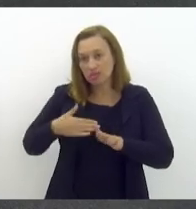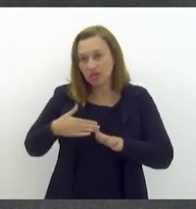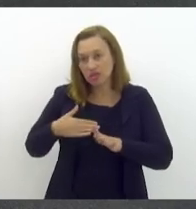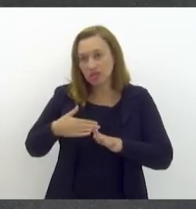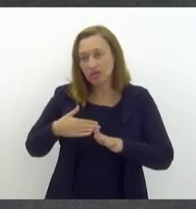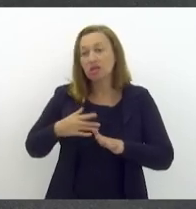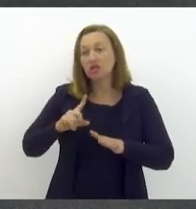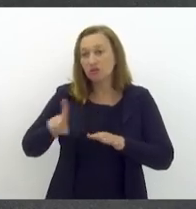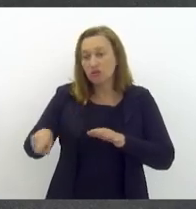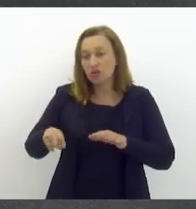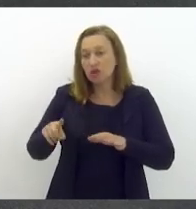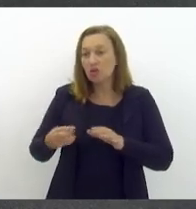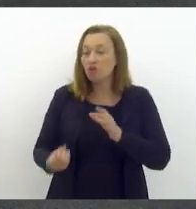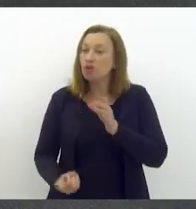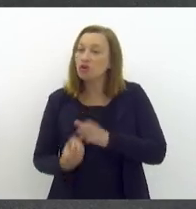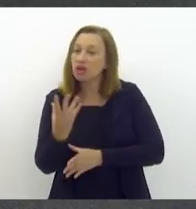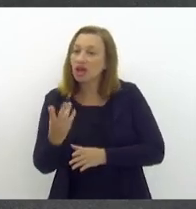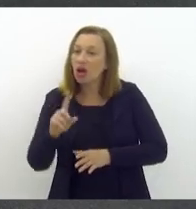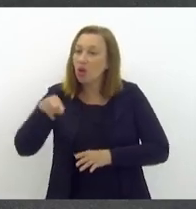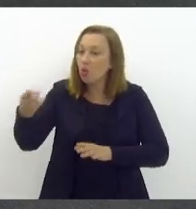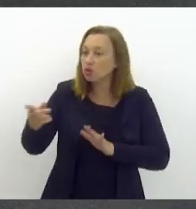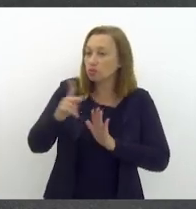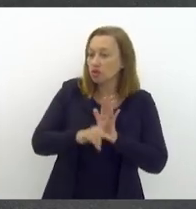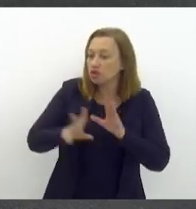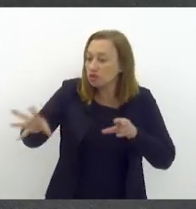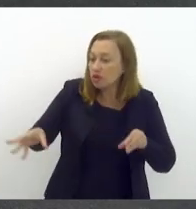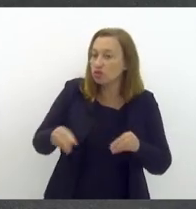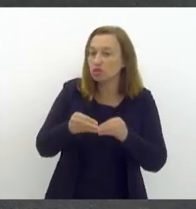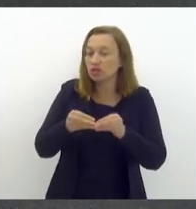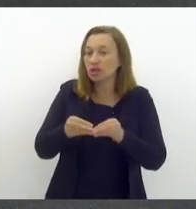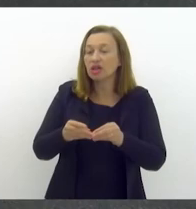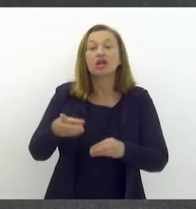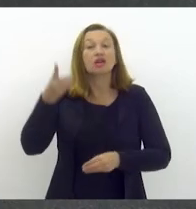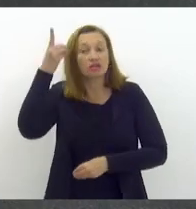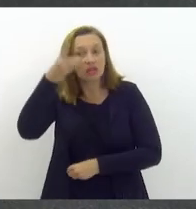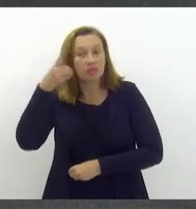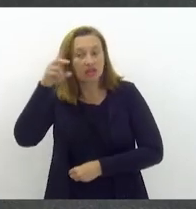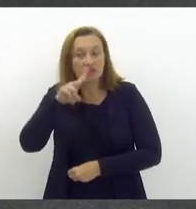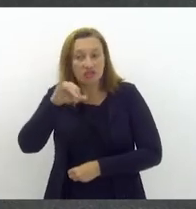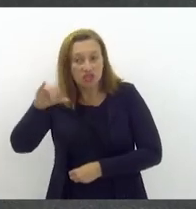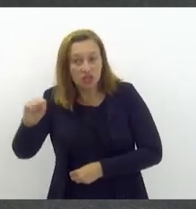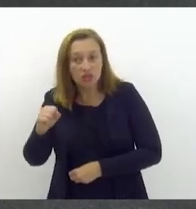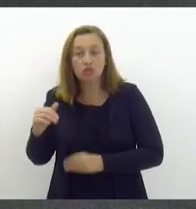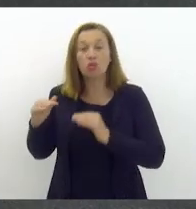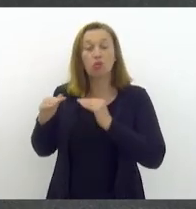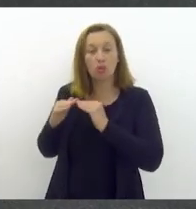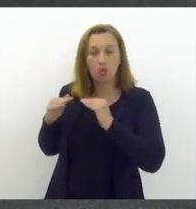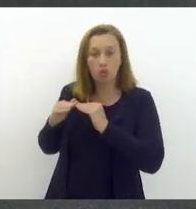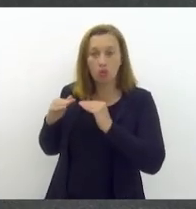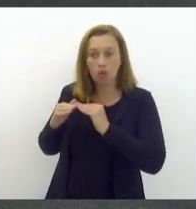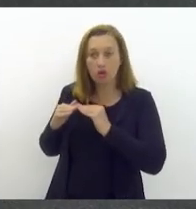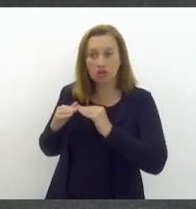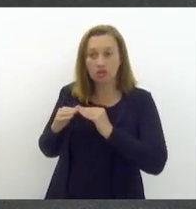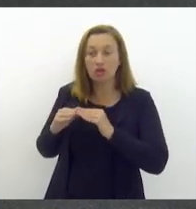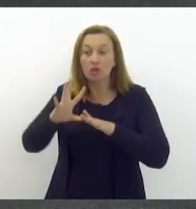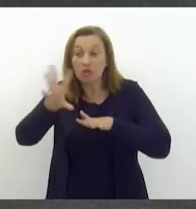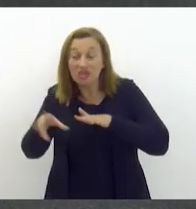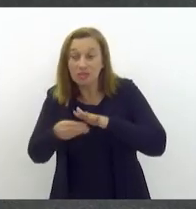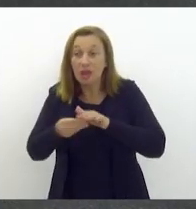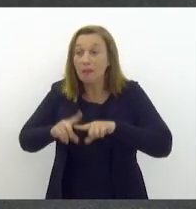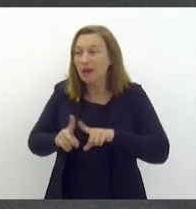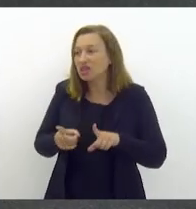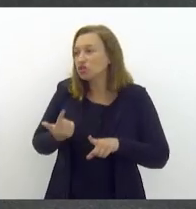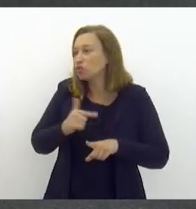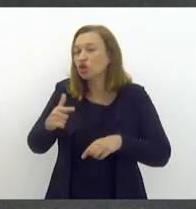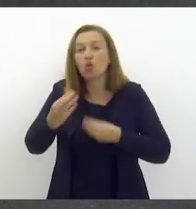apresentar um projeto à parte, complementar, dizer que o deputado Vinícius, ele até concorda com o teor das emendas, mas como já não havia mais